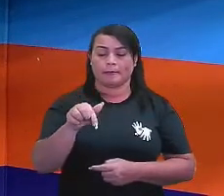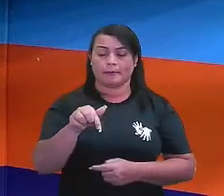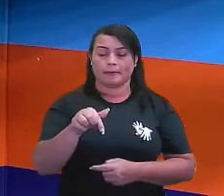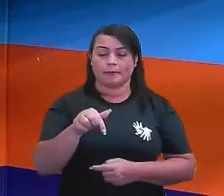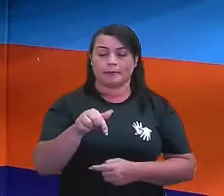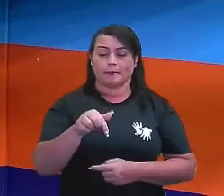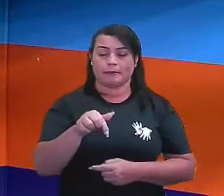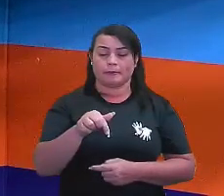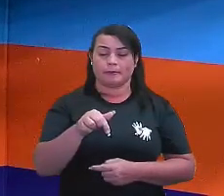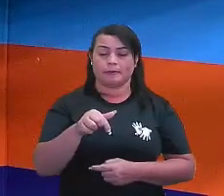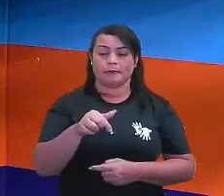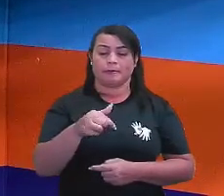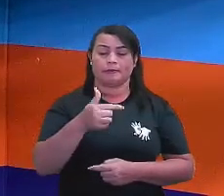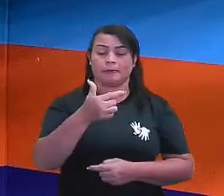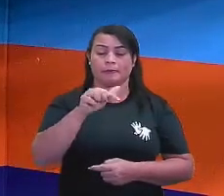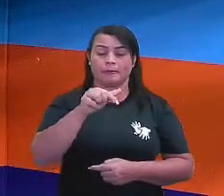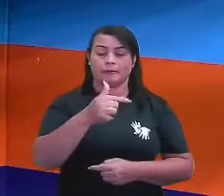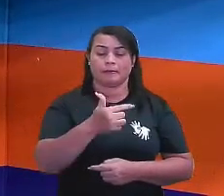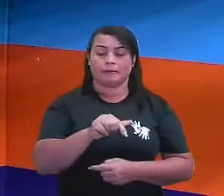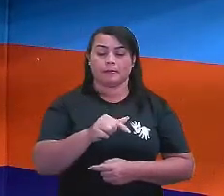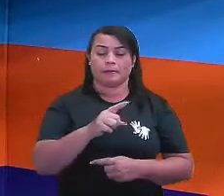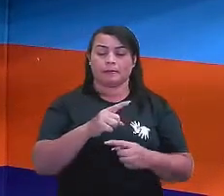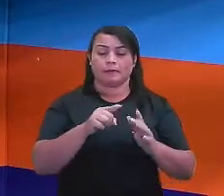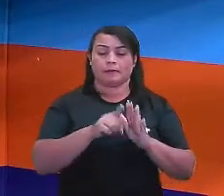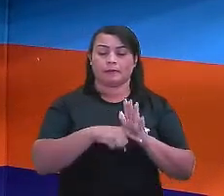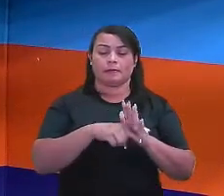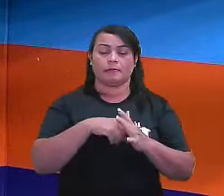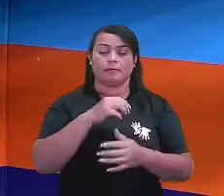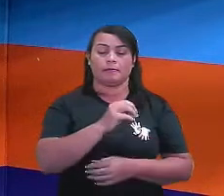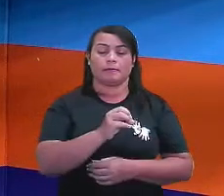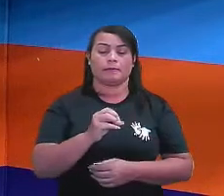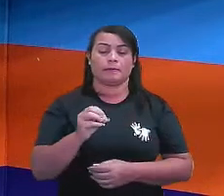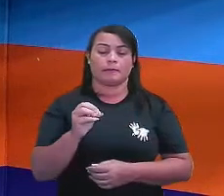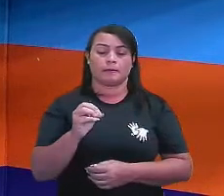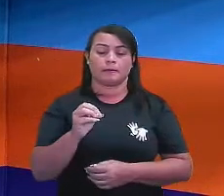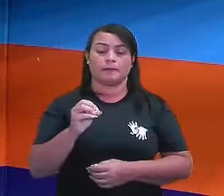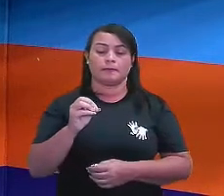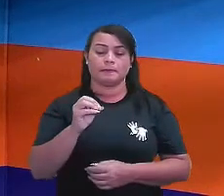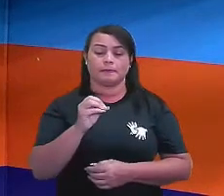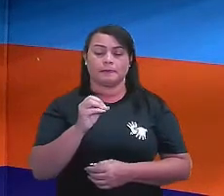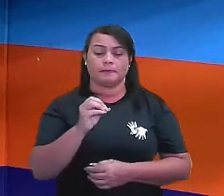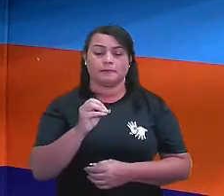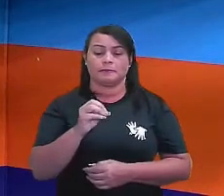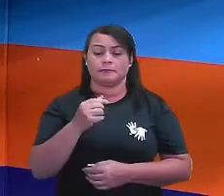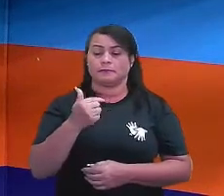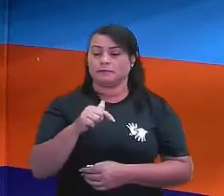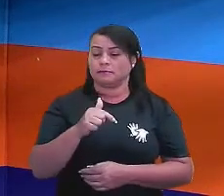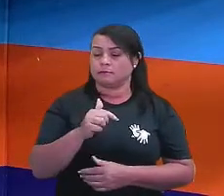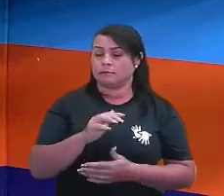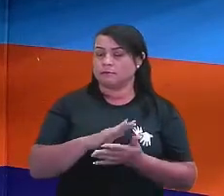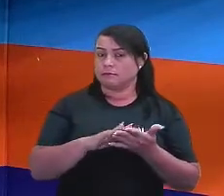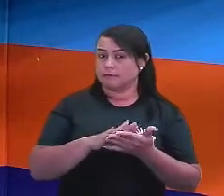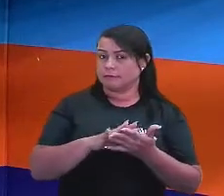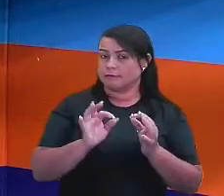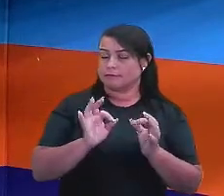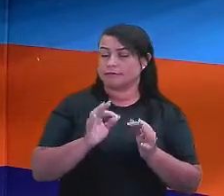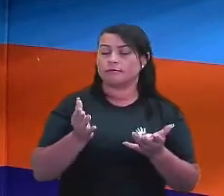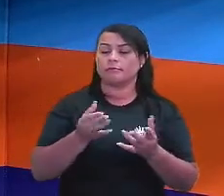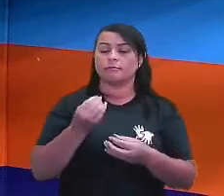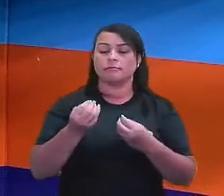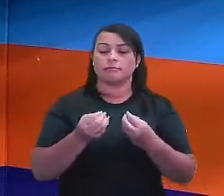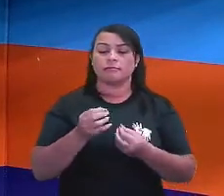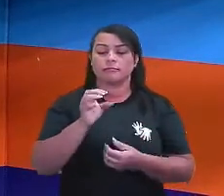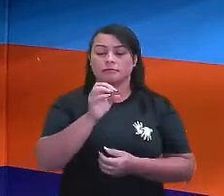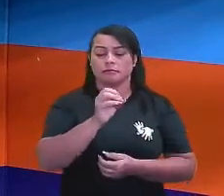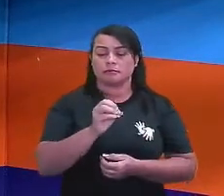aí, 27 menos 27... dá zero. Não tenho mais aqui, ó, o zero. O que é que eu faço? Eu pego esse